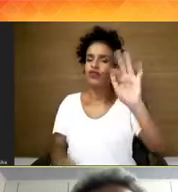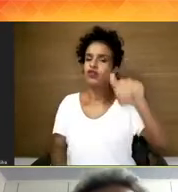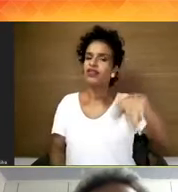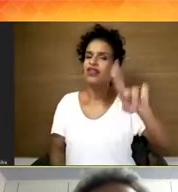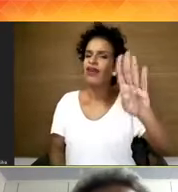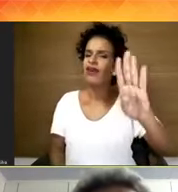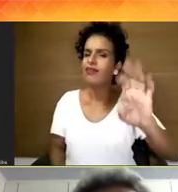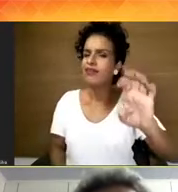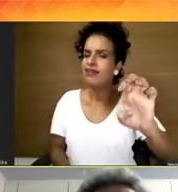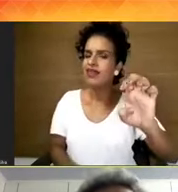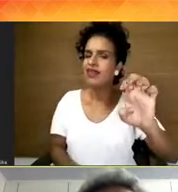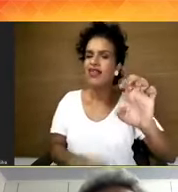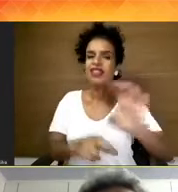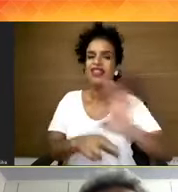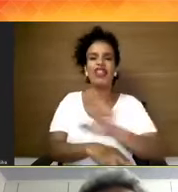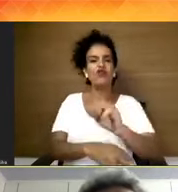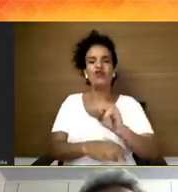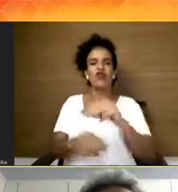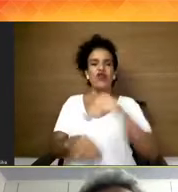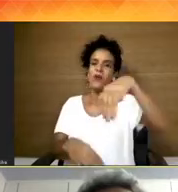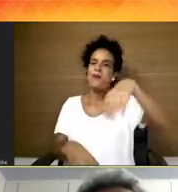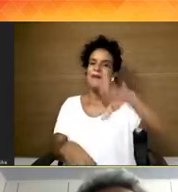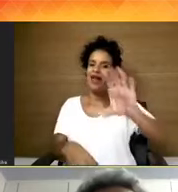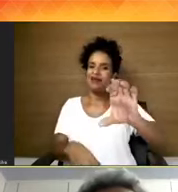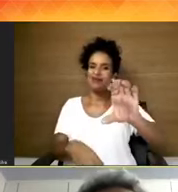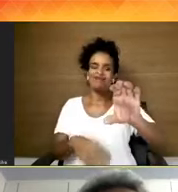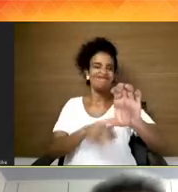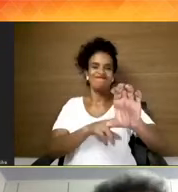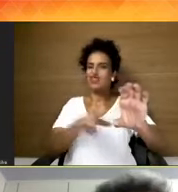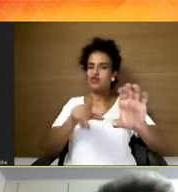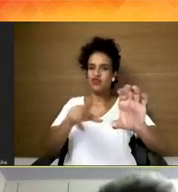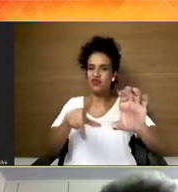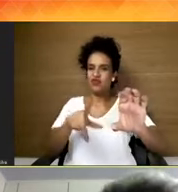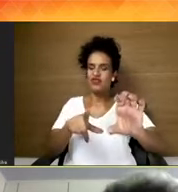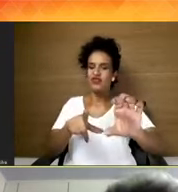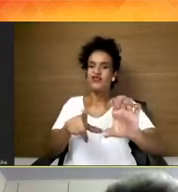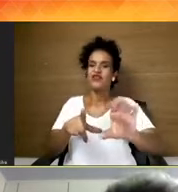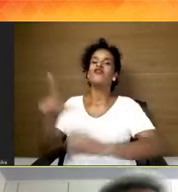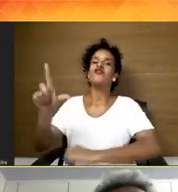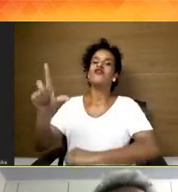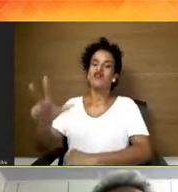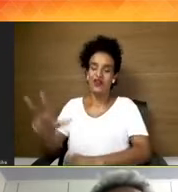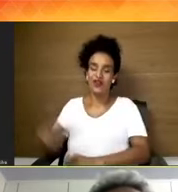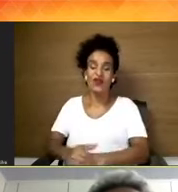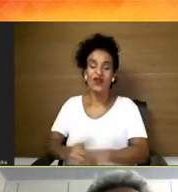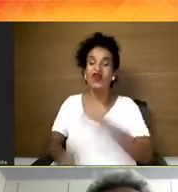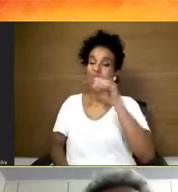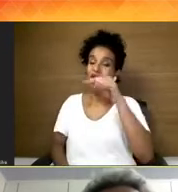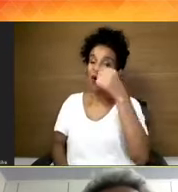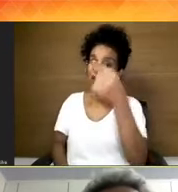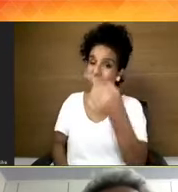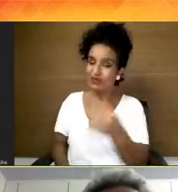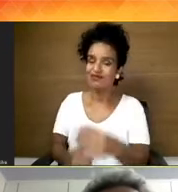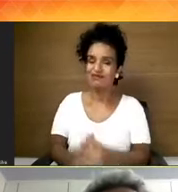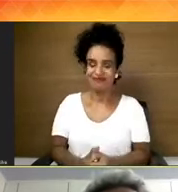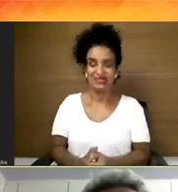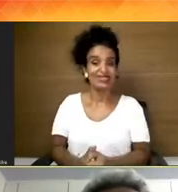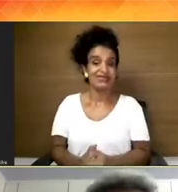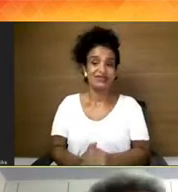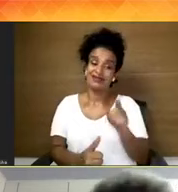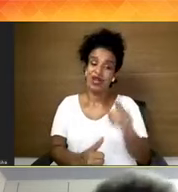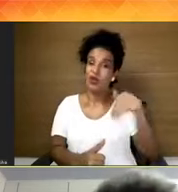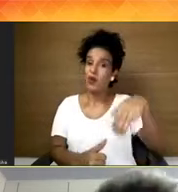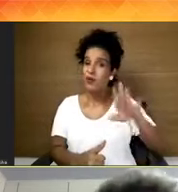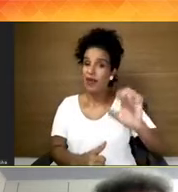o Legislativo. Então, o MEC não cumpriu a sua parte, além do que